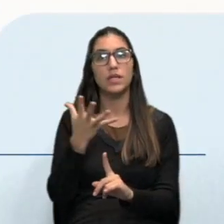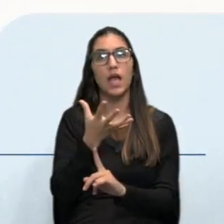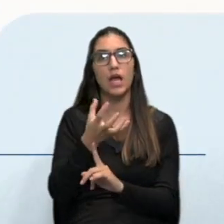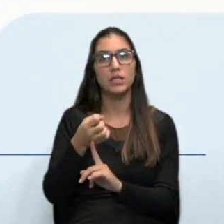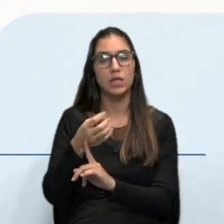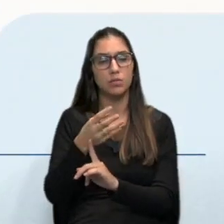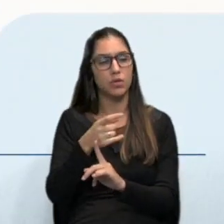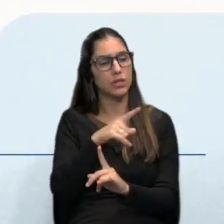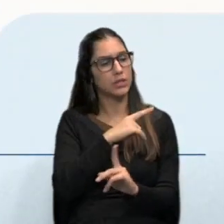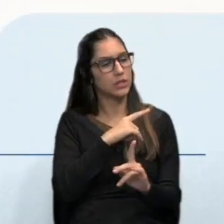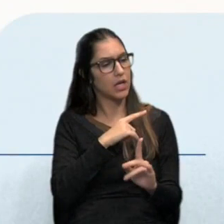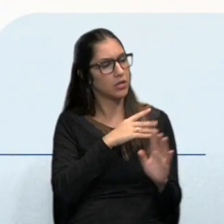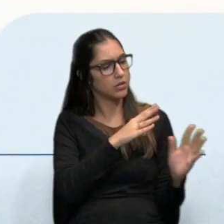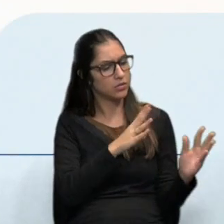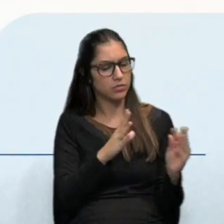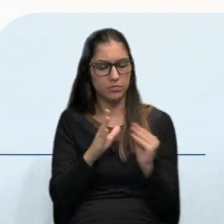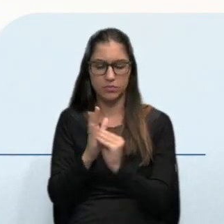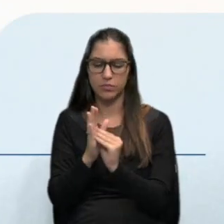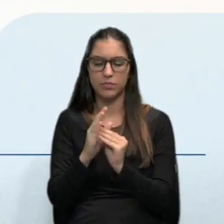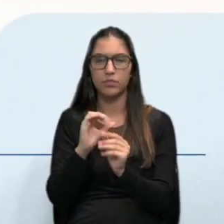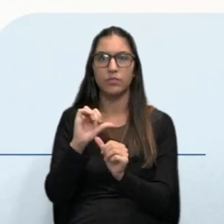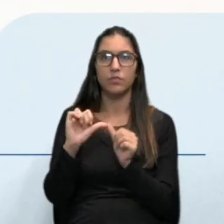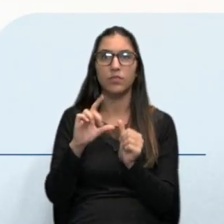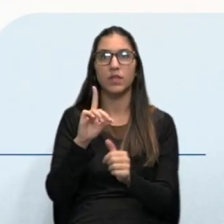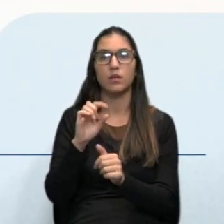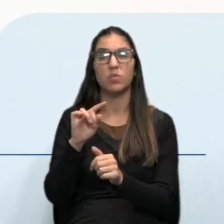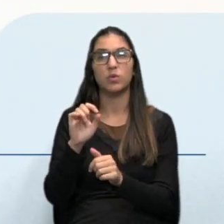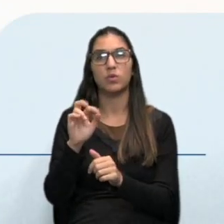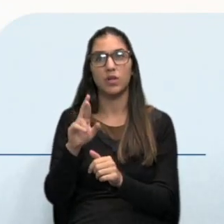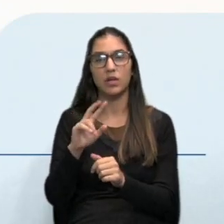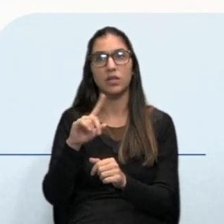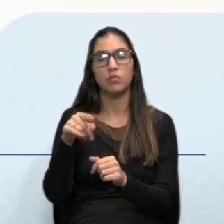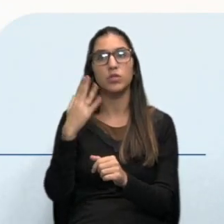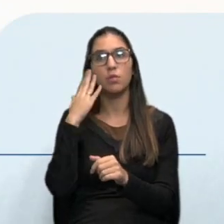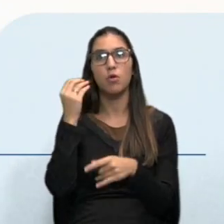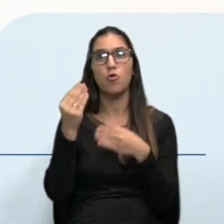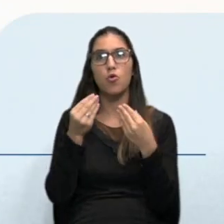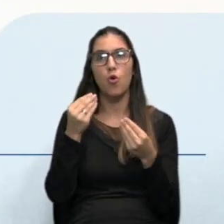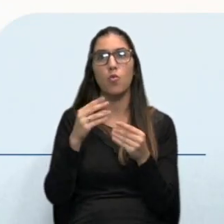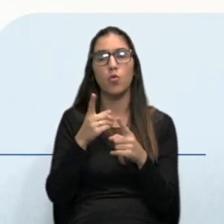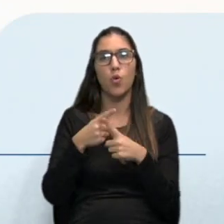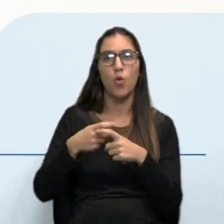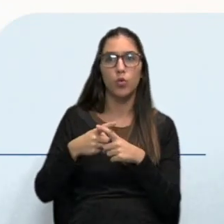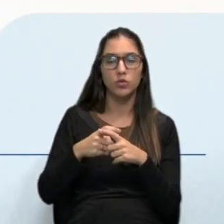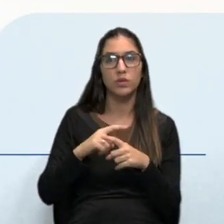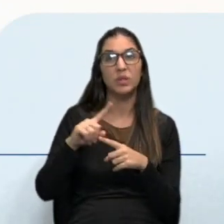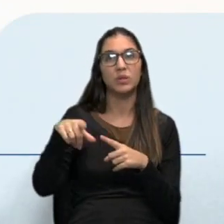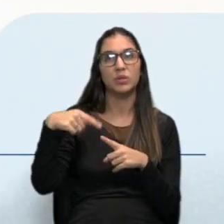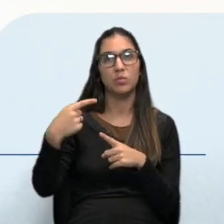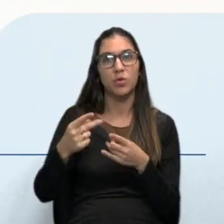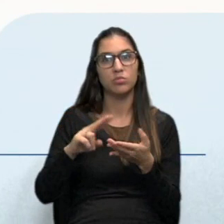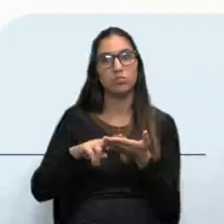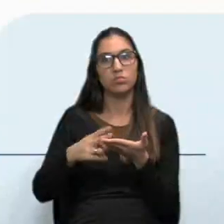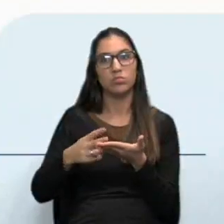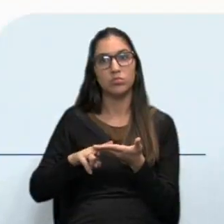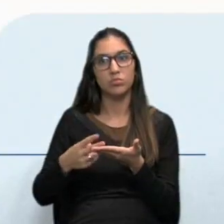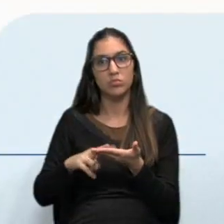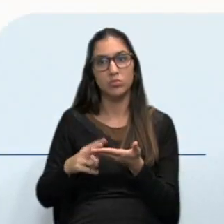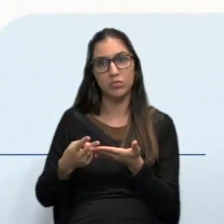Ele vai pegar essa mensagem e vai demodular. Depois ele precisa saber como que a mensagem foi codificada e vai então fazer